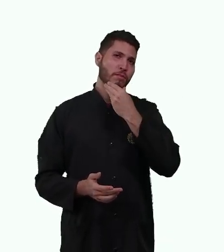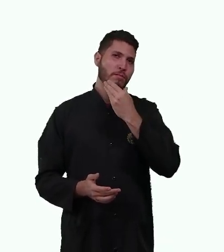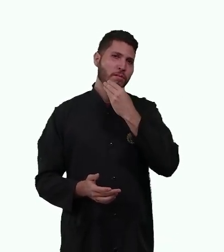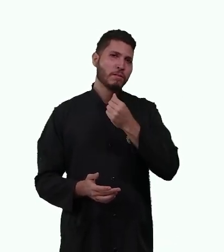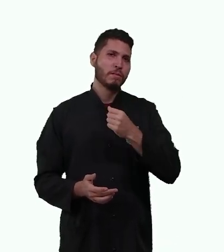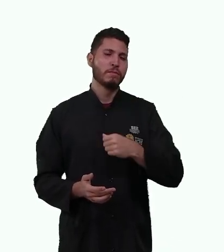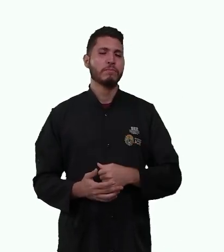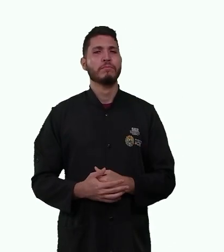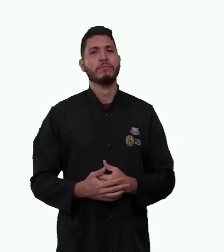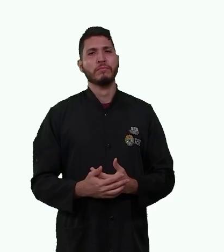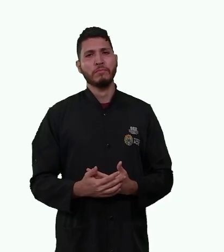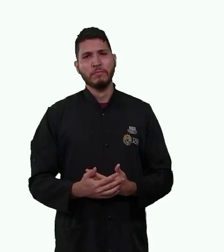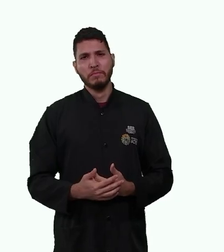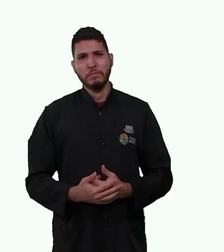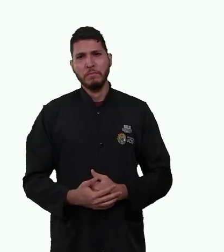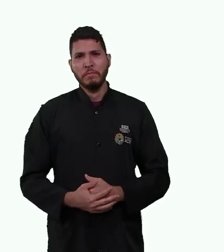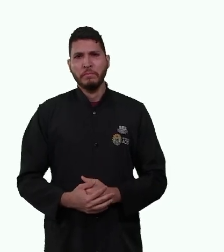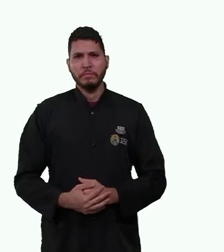Ela habla.